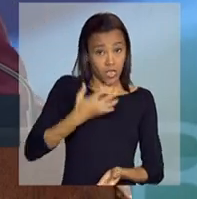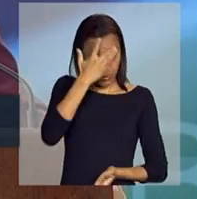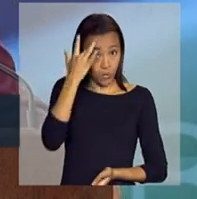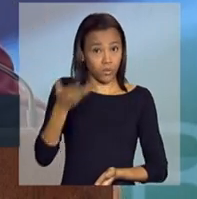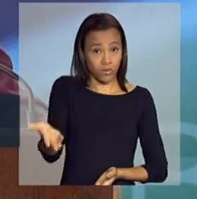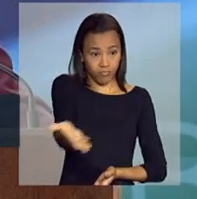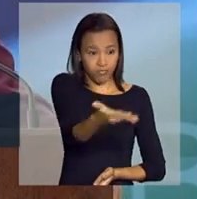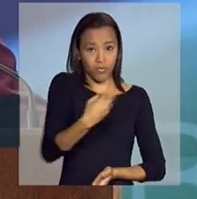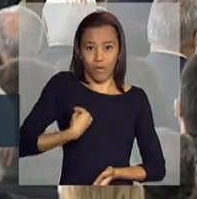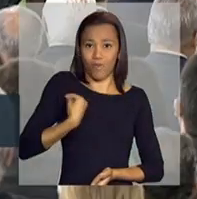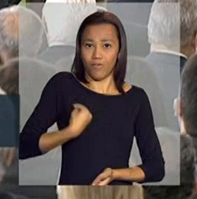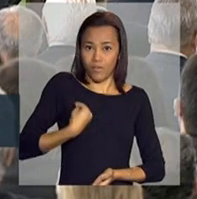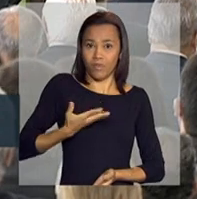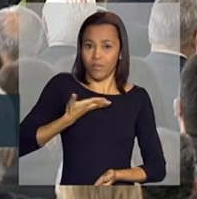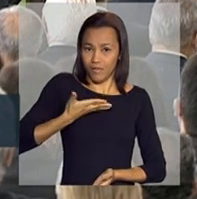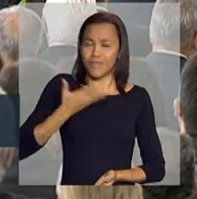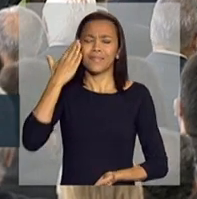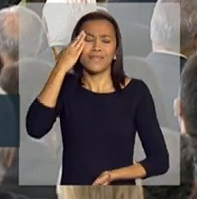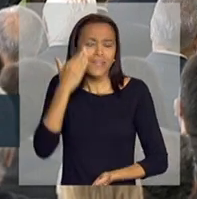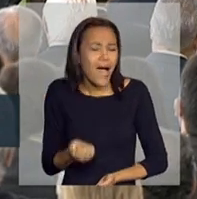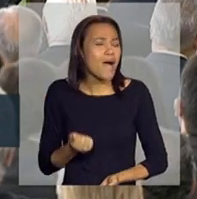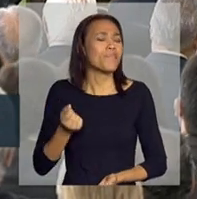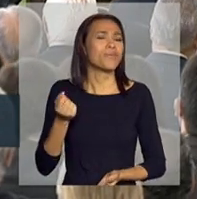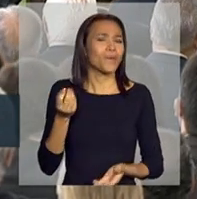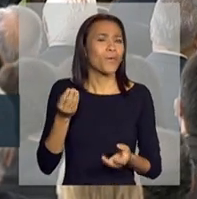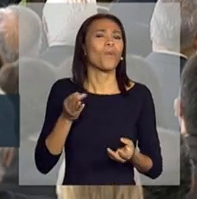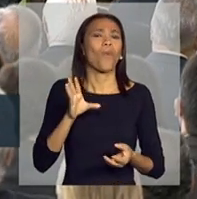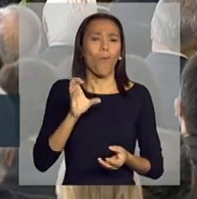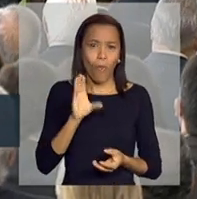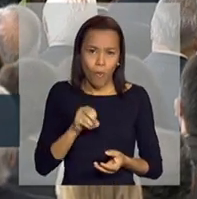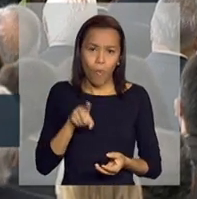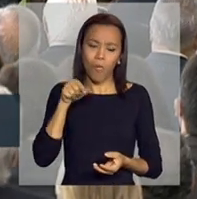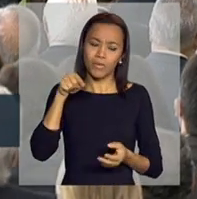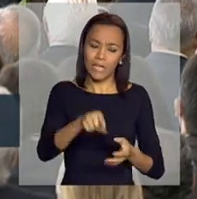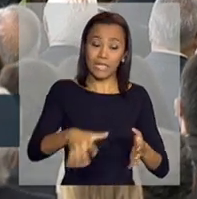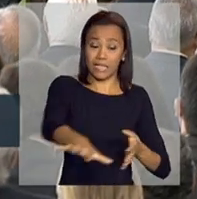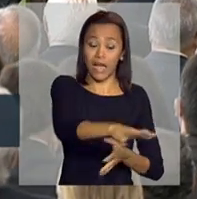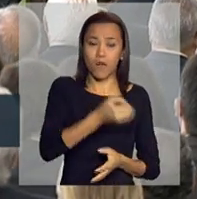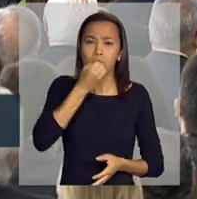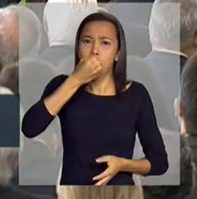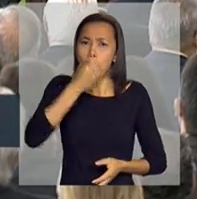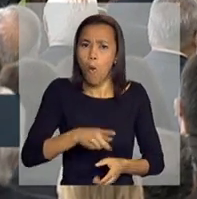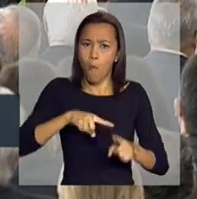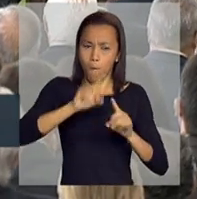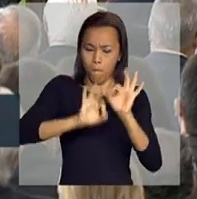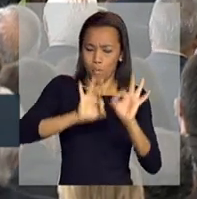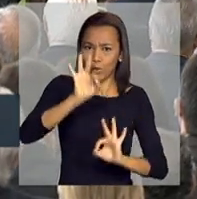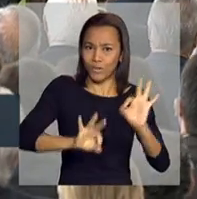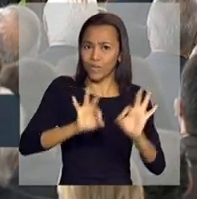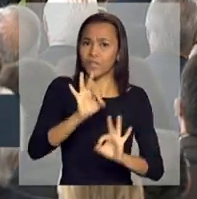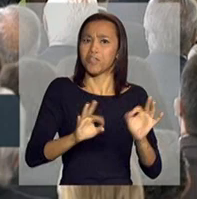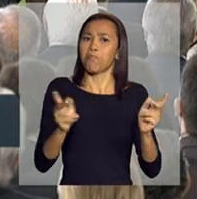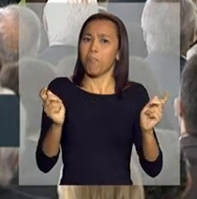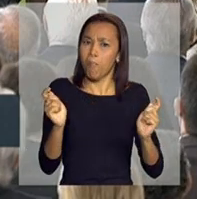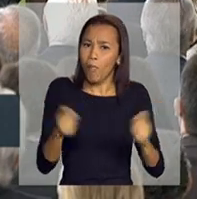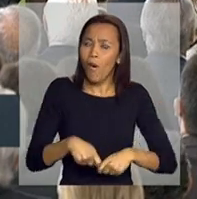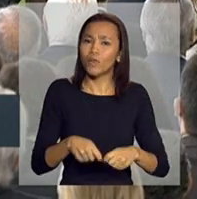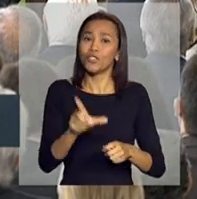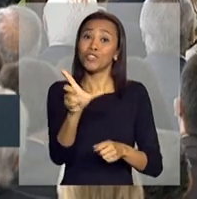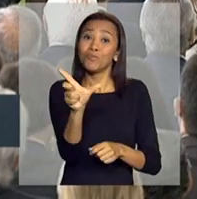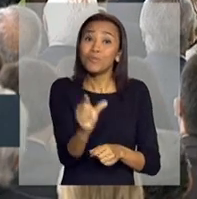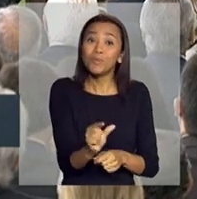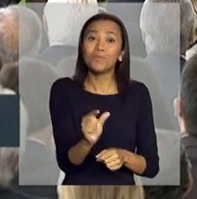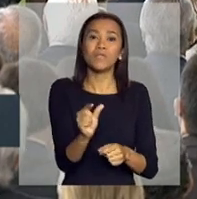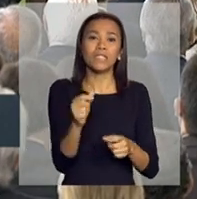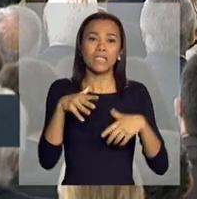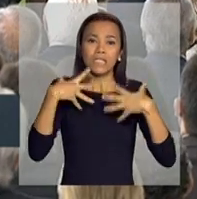lidam nessa área sabem perfeitamente o quanto um bom projeto pode encurtar os